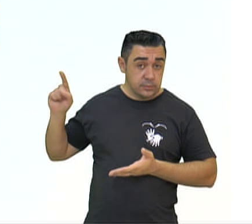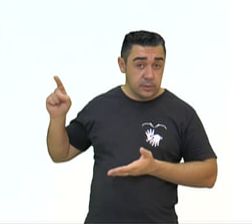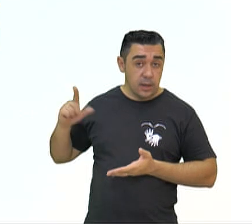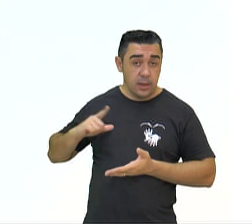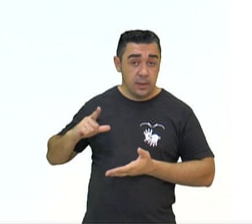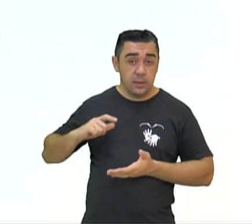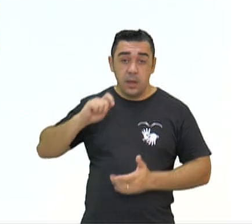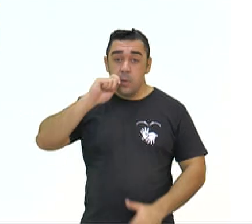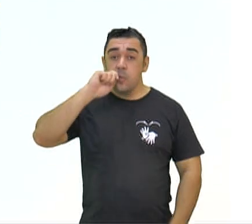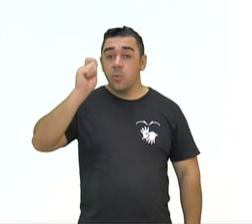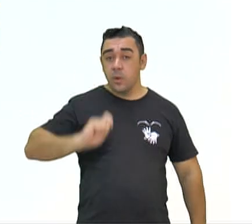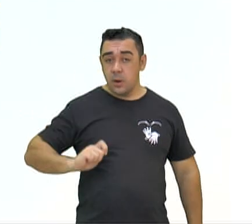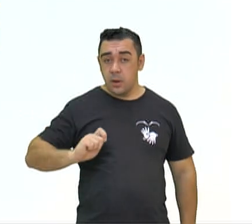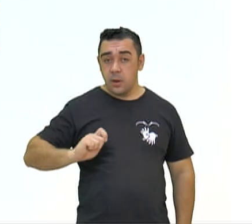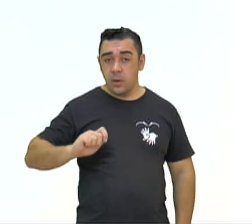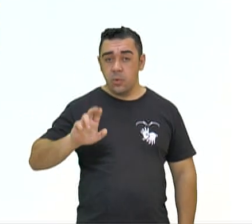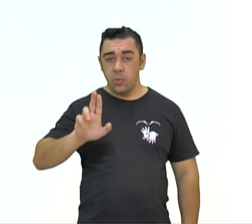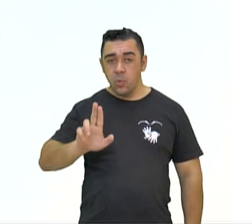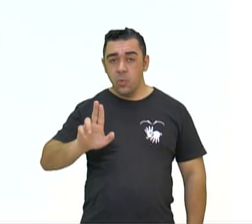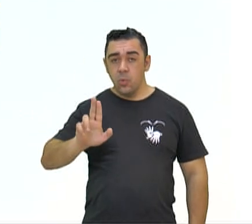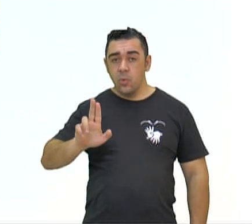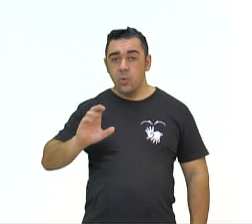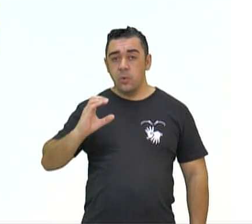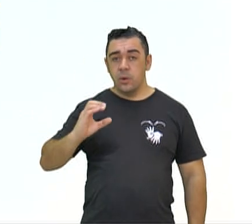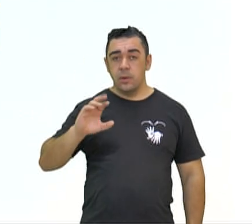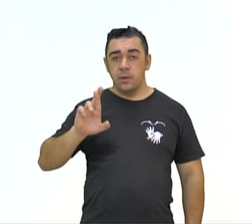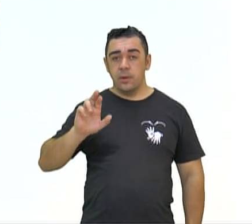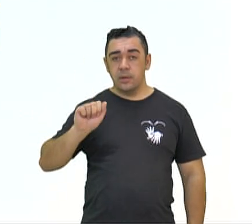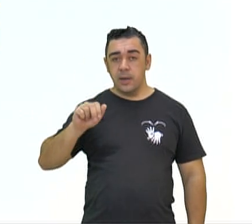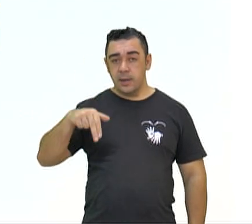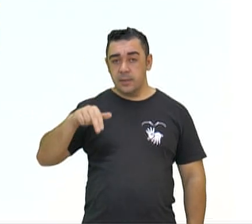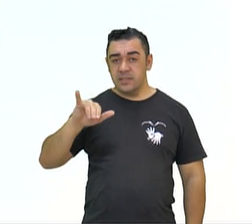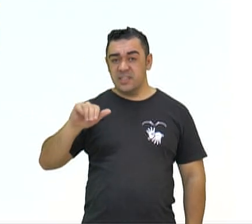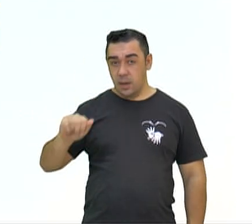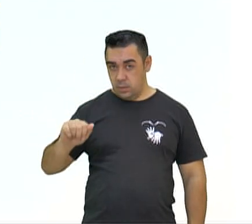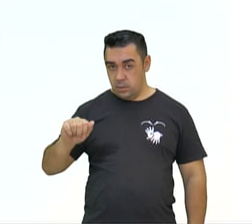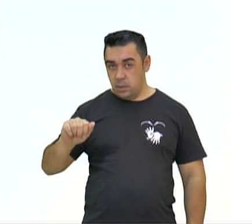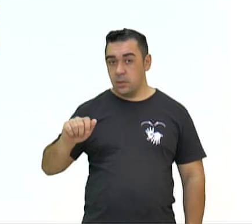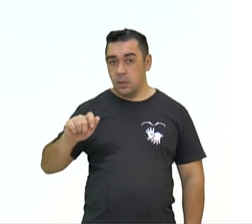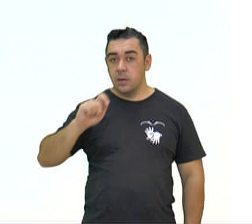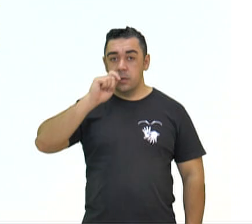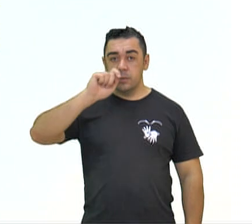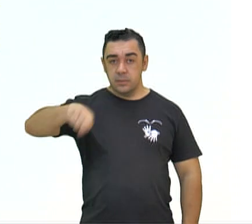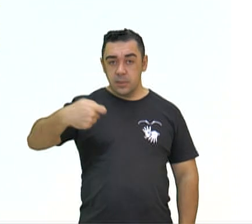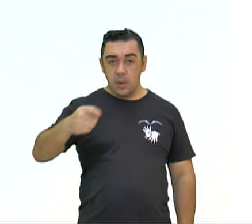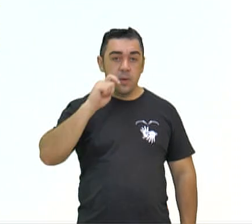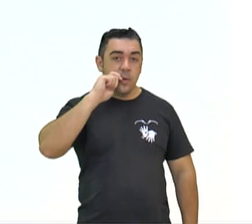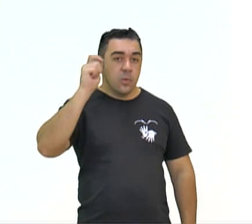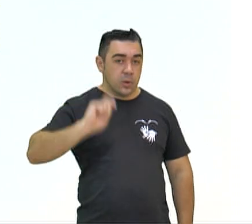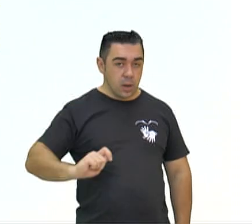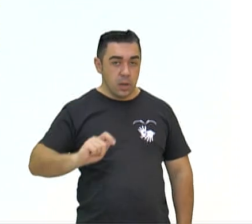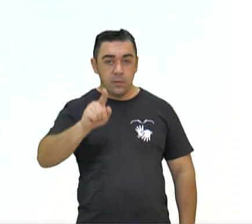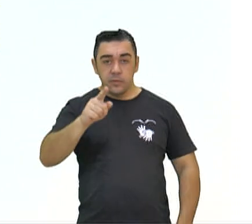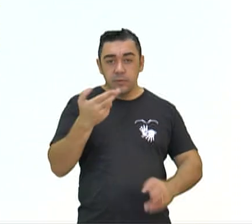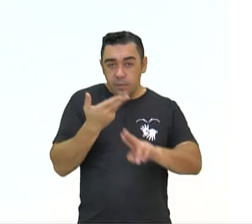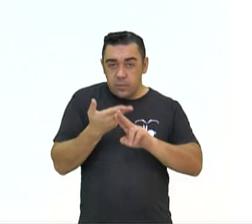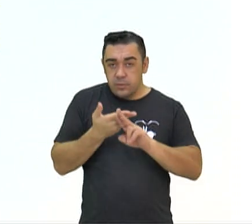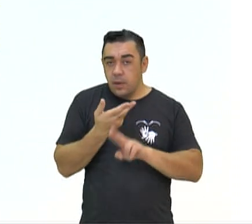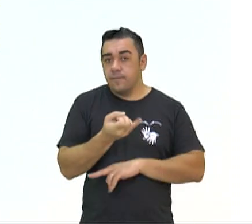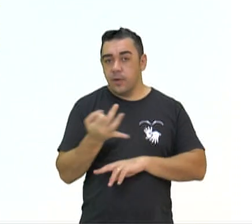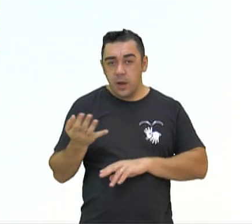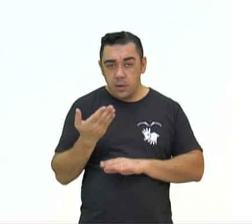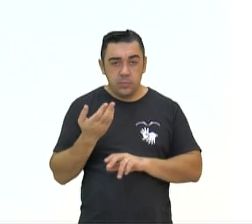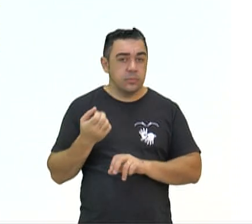eu agora quero falar desta área aqui, que ela é importante, e você vai usar por muitos anos, ela tá